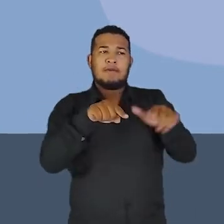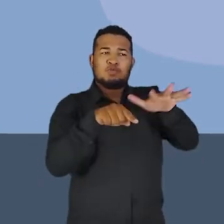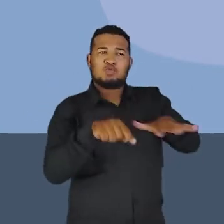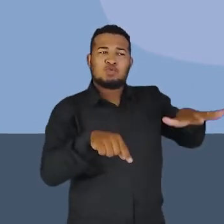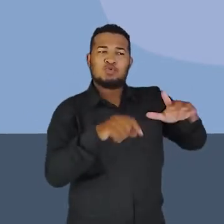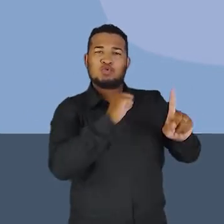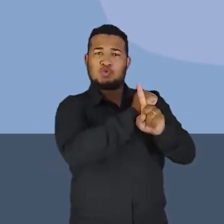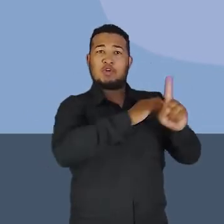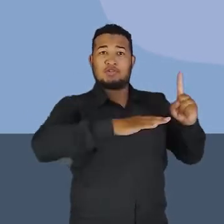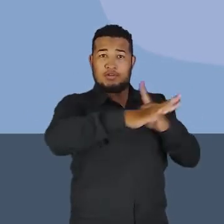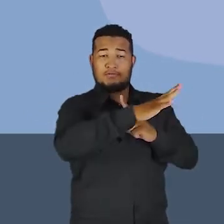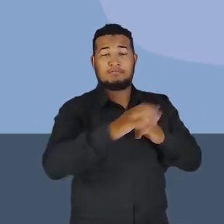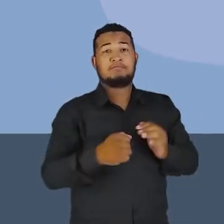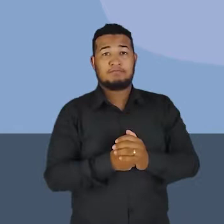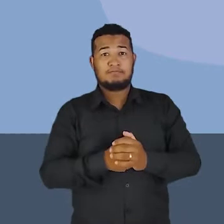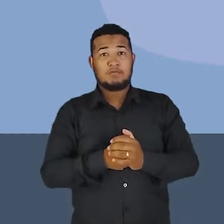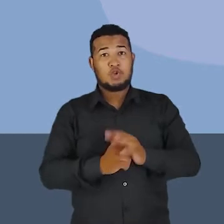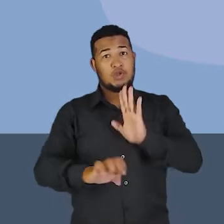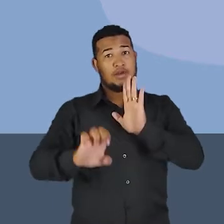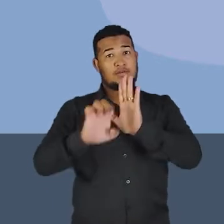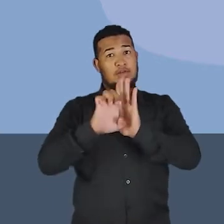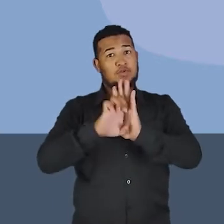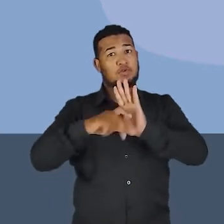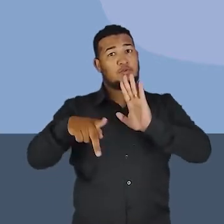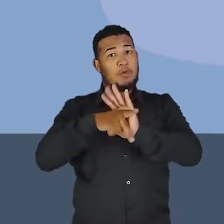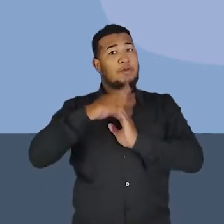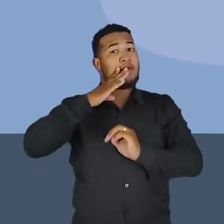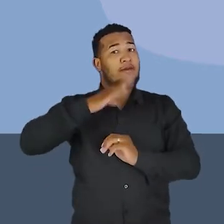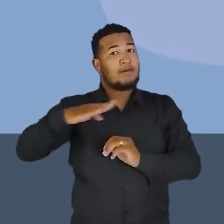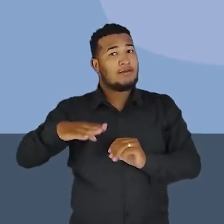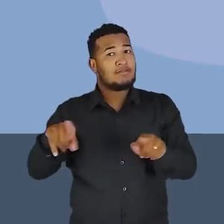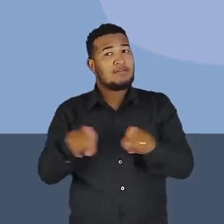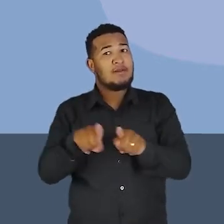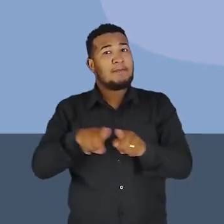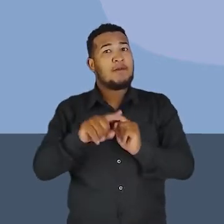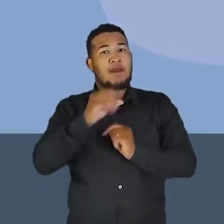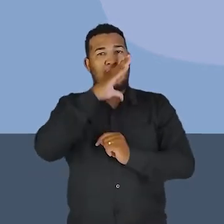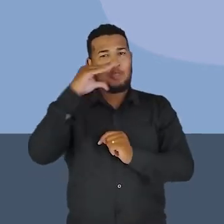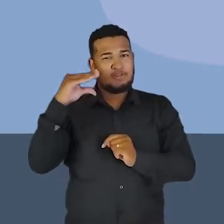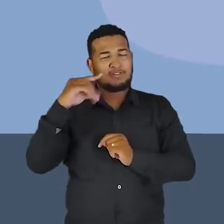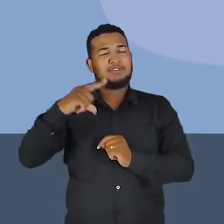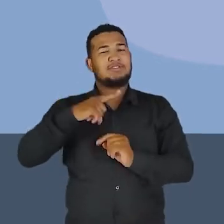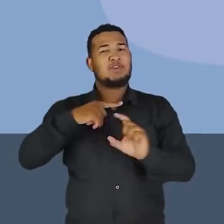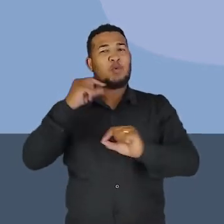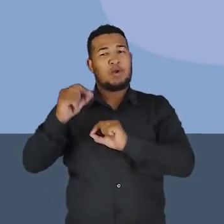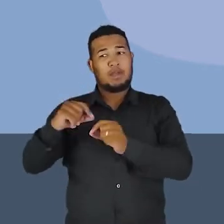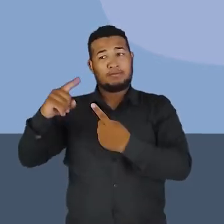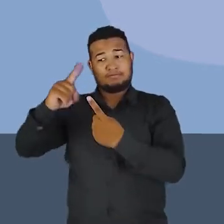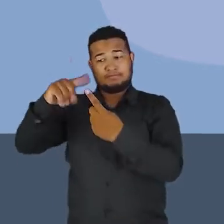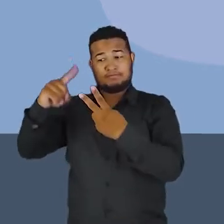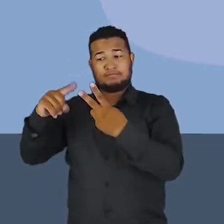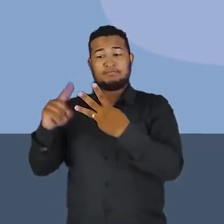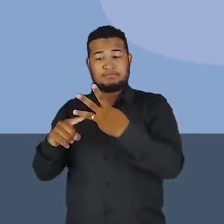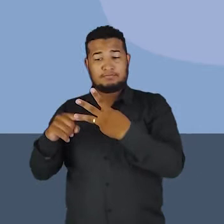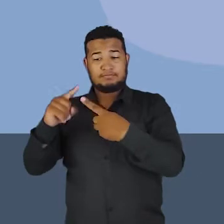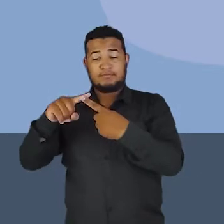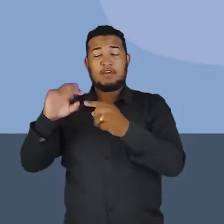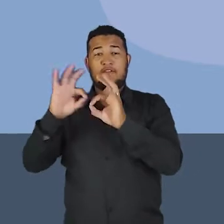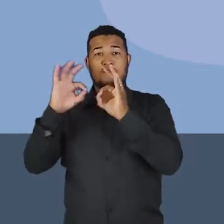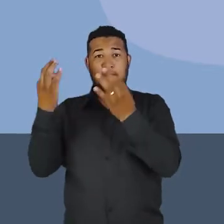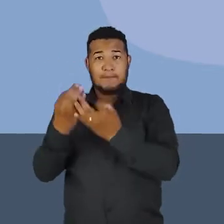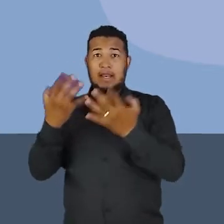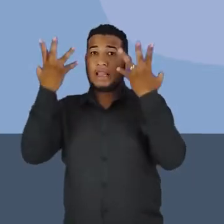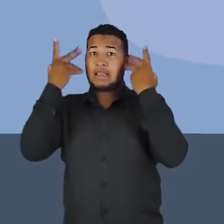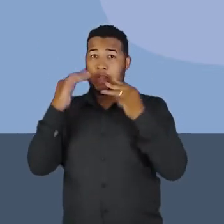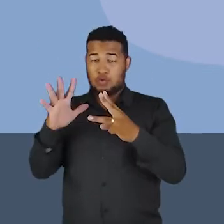Criança e do Adolescente reconhece a existência de 3 espécies de família: a natural, a extensa e